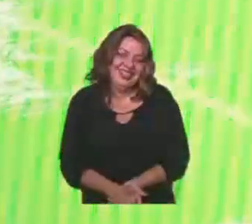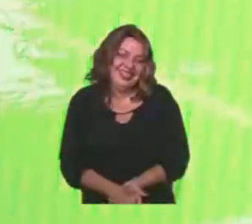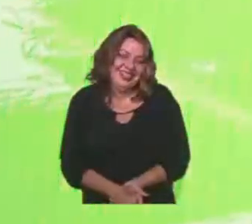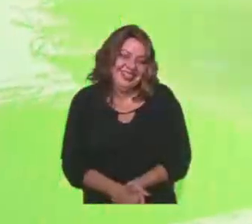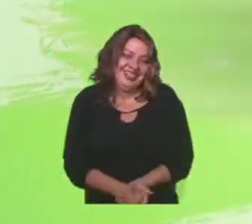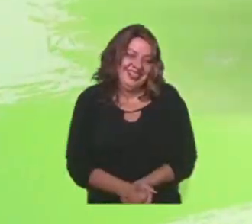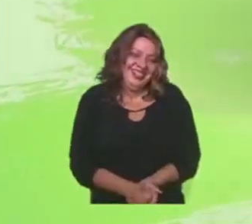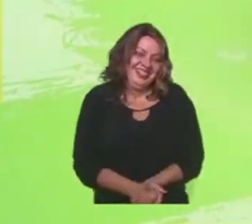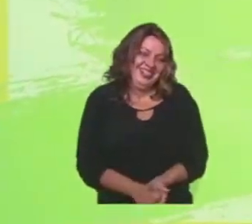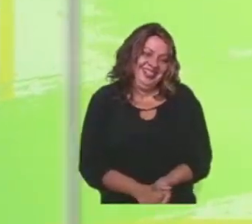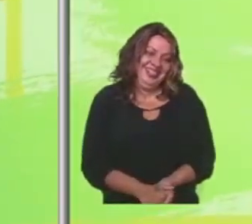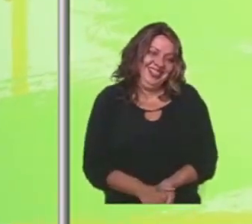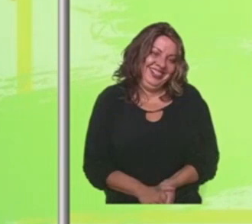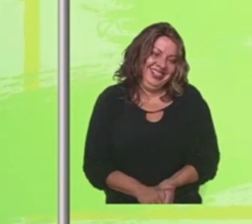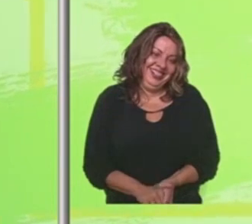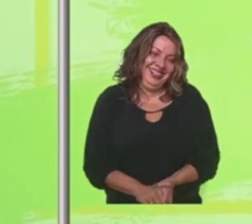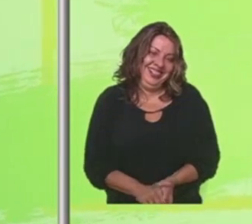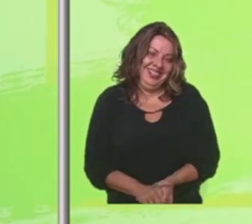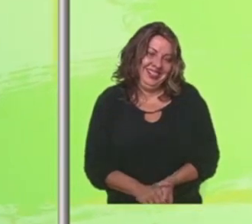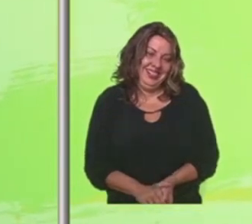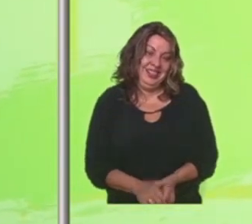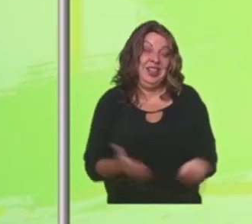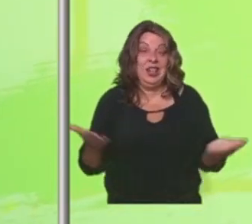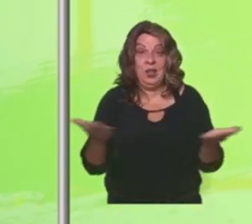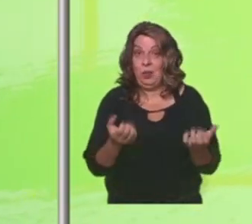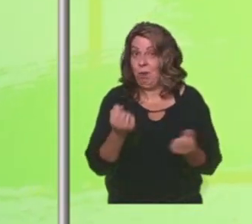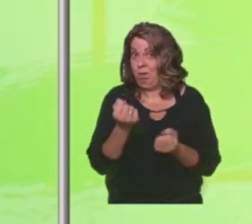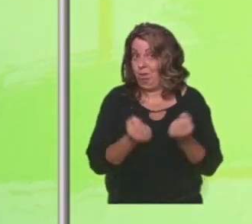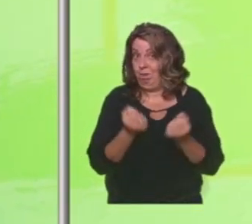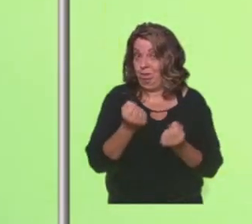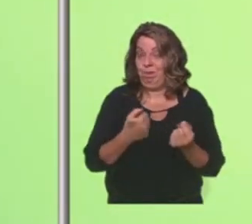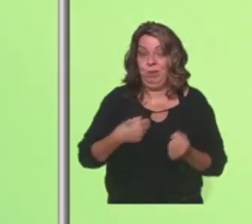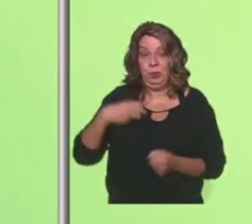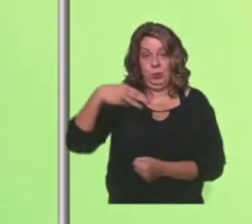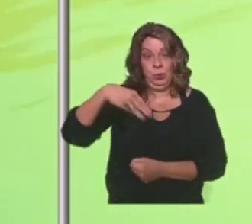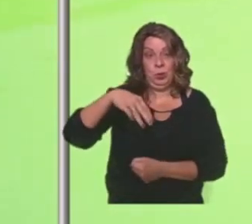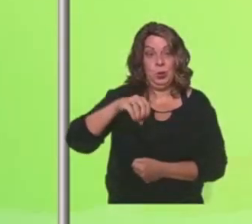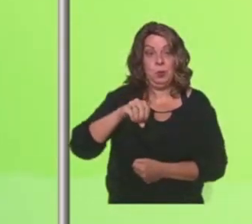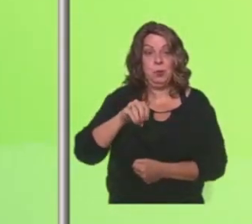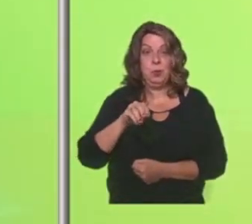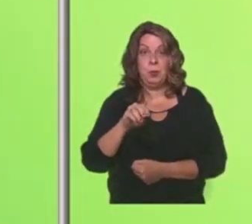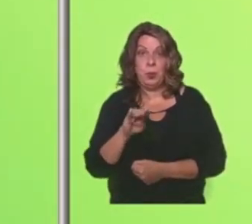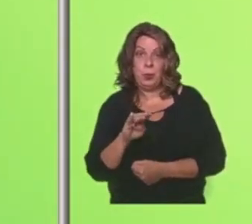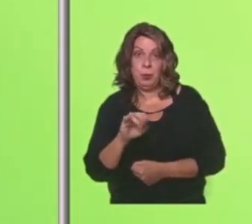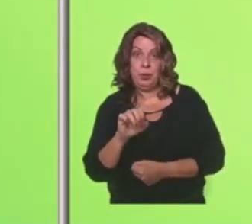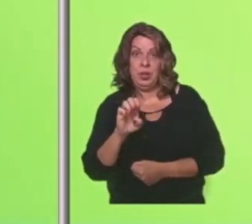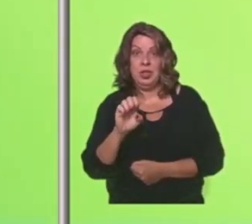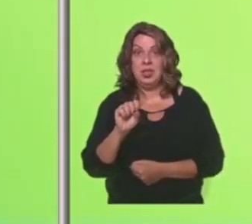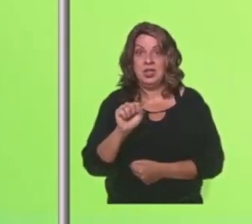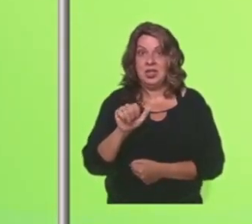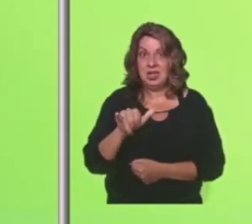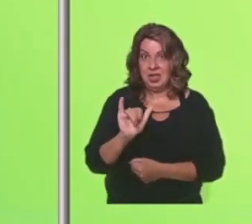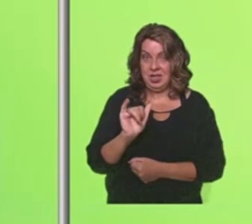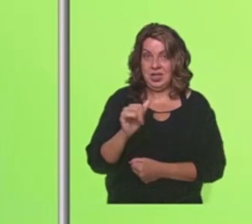No terceiro prêmio de hoje, tem um Mobis. Um Mobis agora no terceiro prêmio.